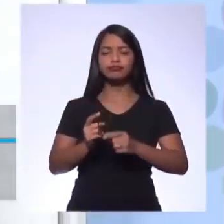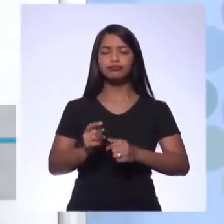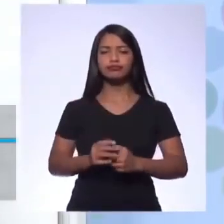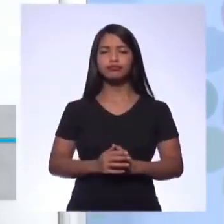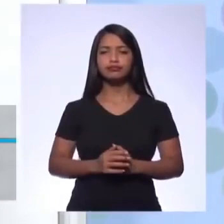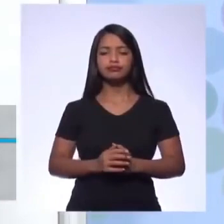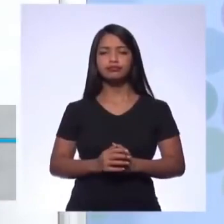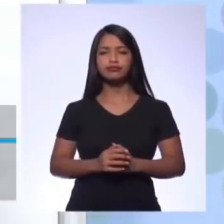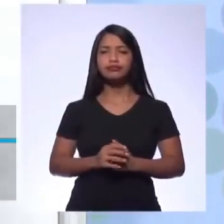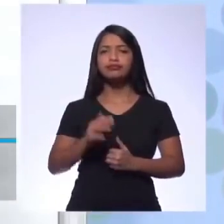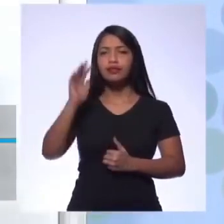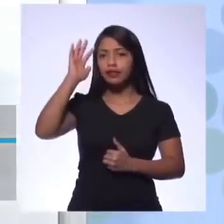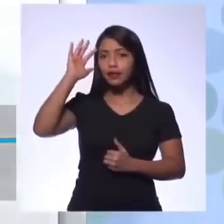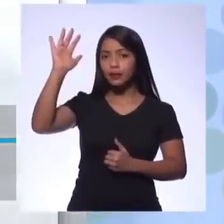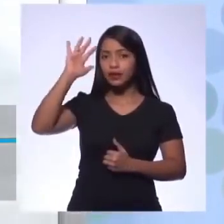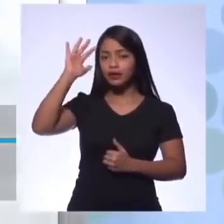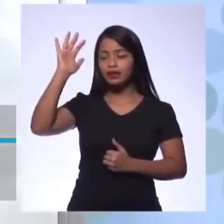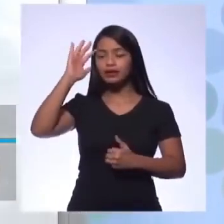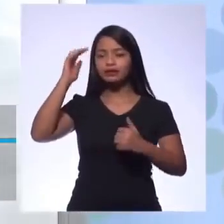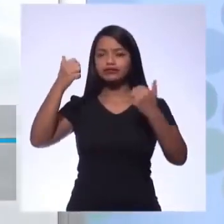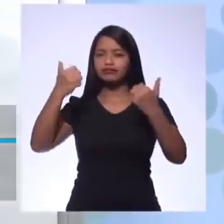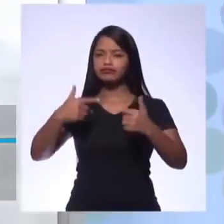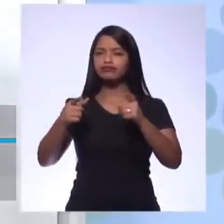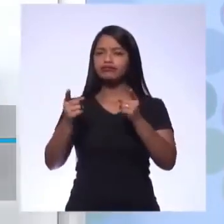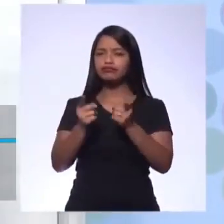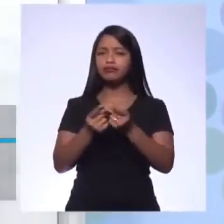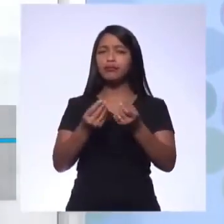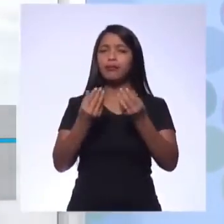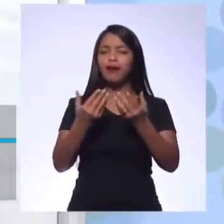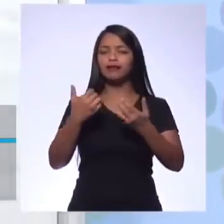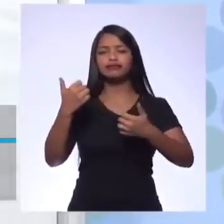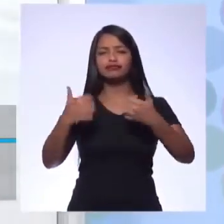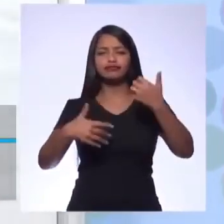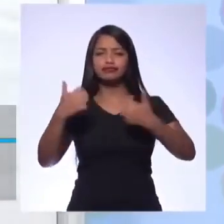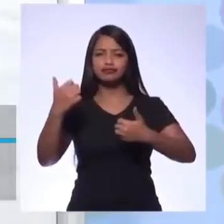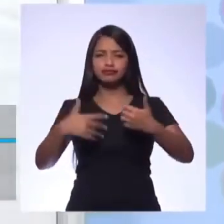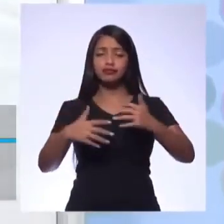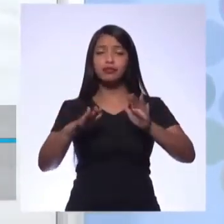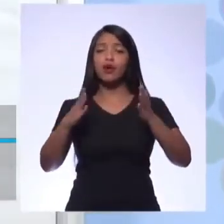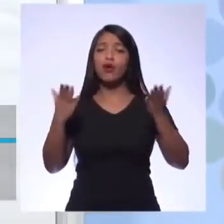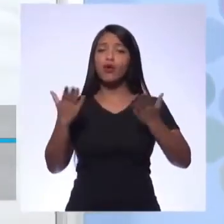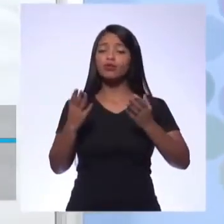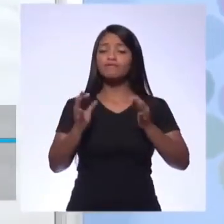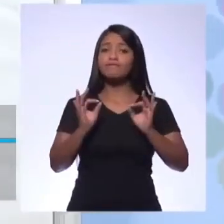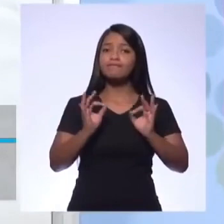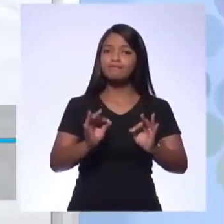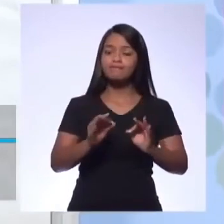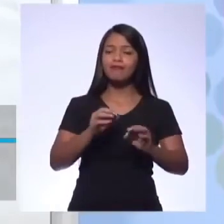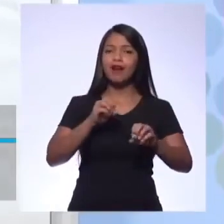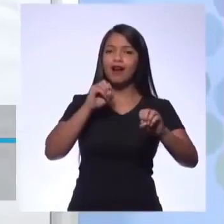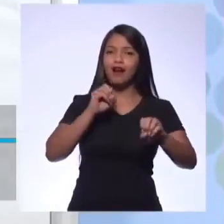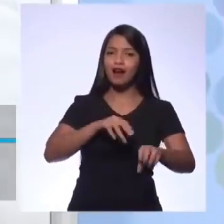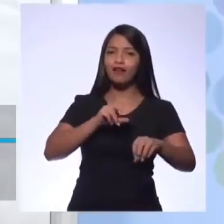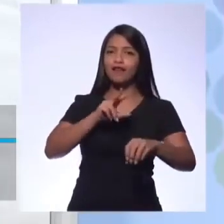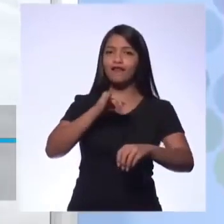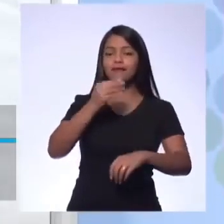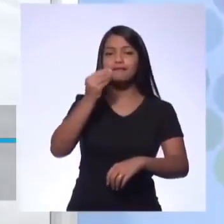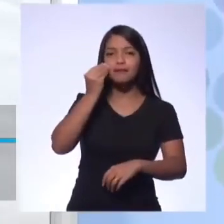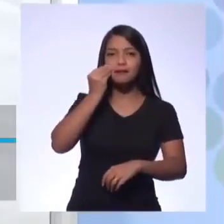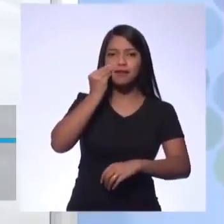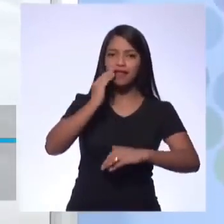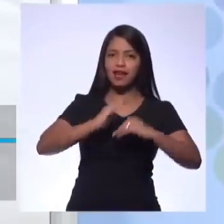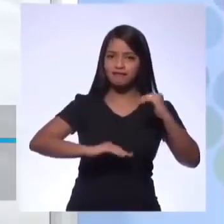o campo aí de discussão, mas basicamente é uma aula experimental, tá bom? Cheia de falhas, então a gente já abre